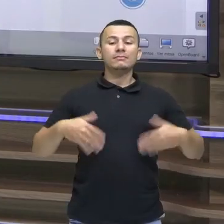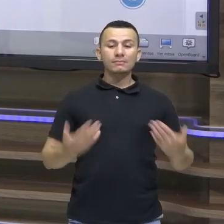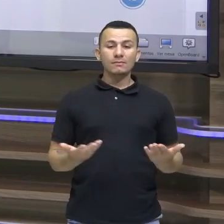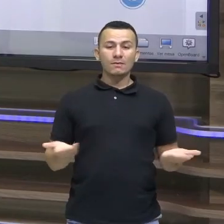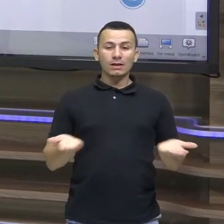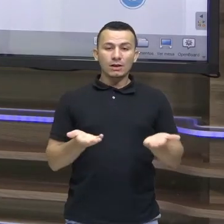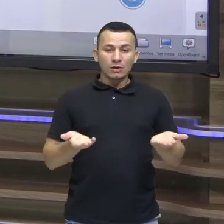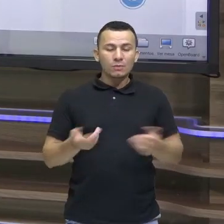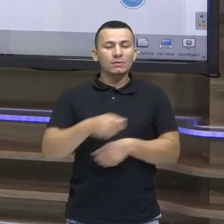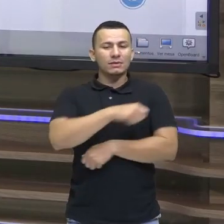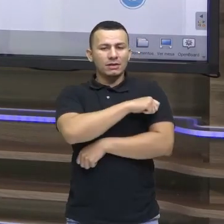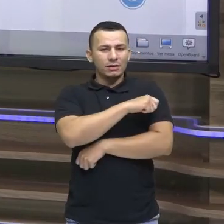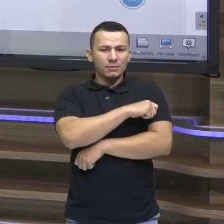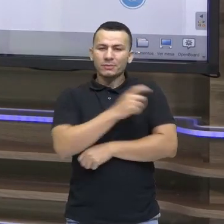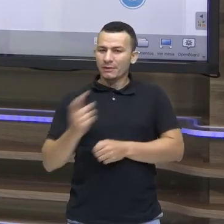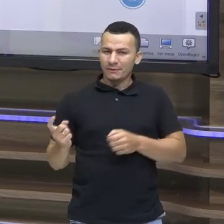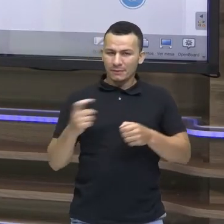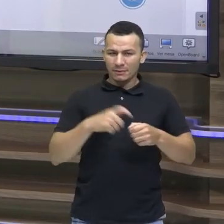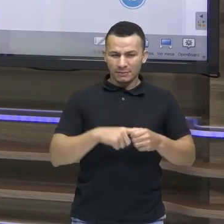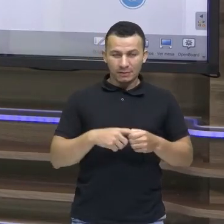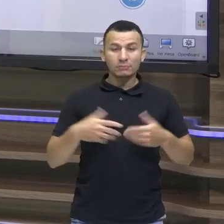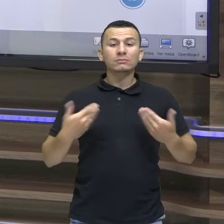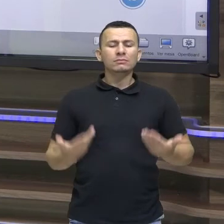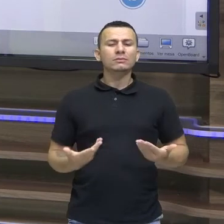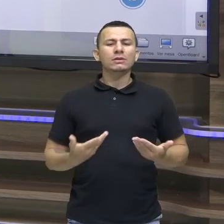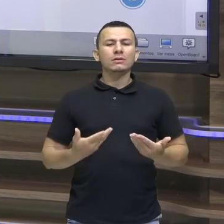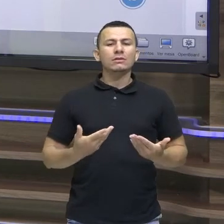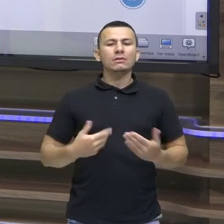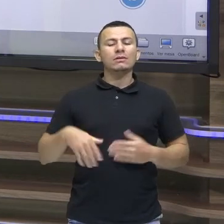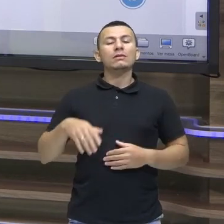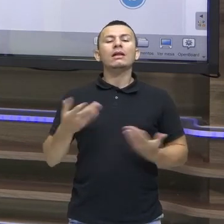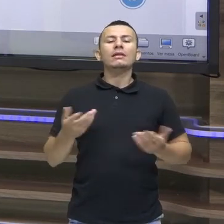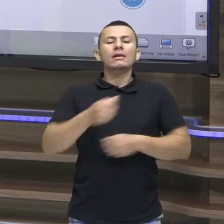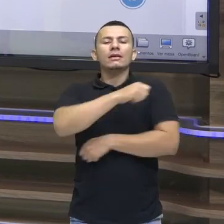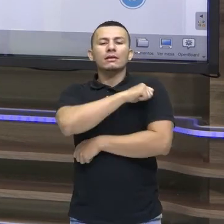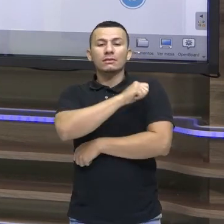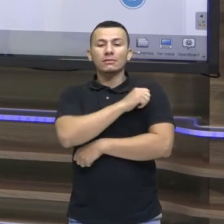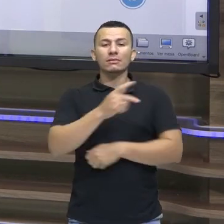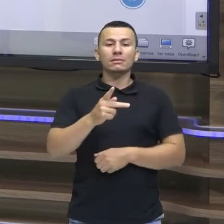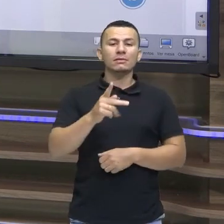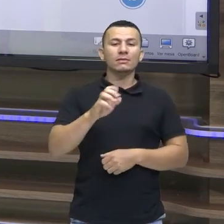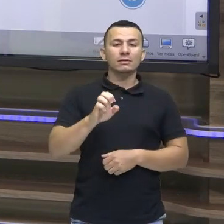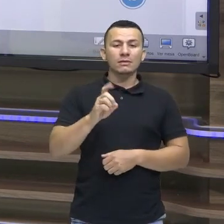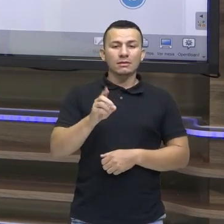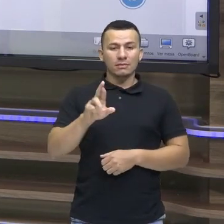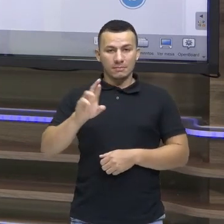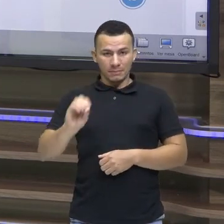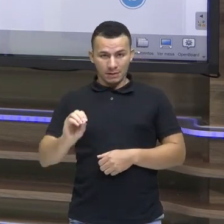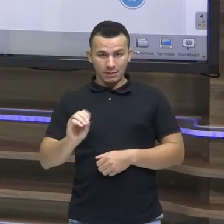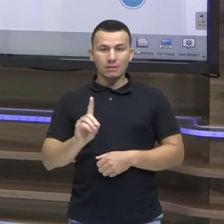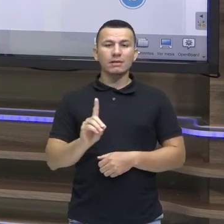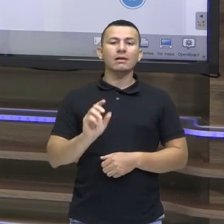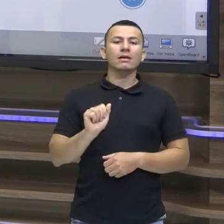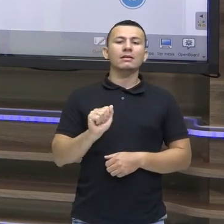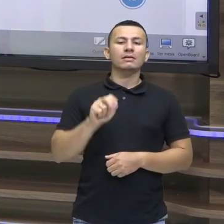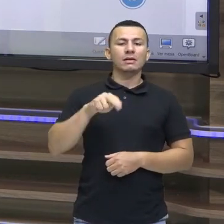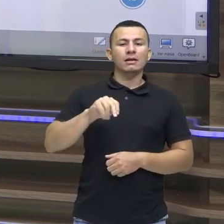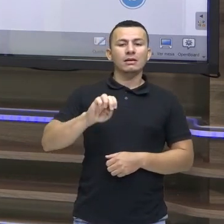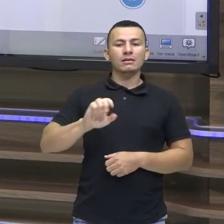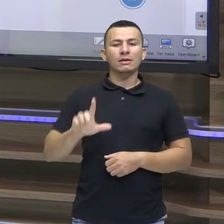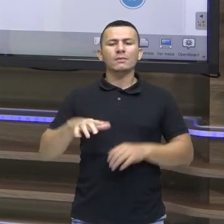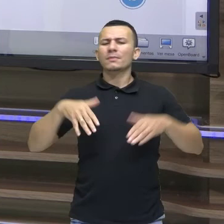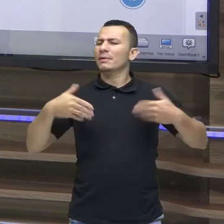amores, já de volta. E onde está o Pedro Henrique, o Daniel? Porque no momento eu só